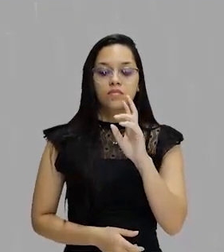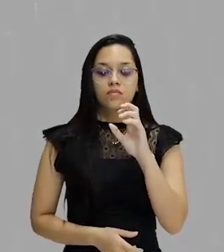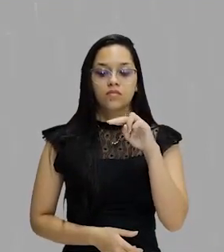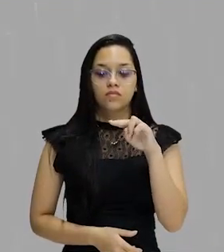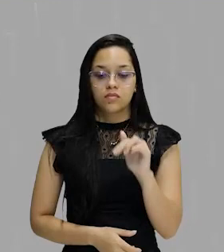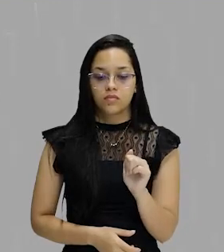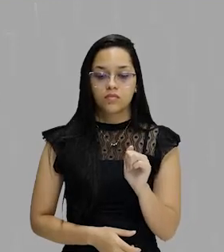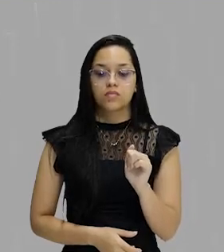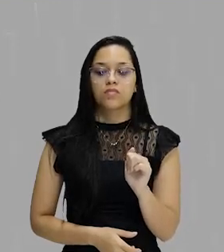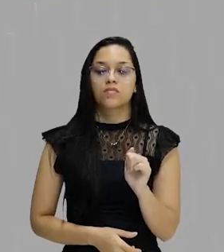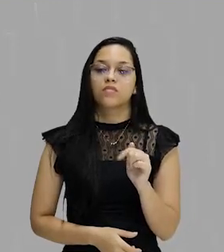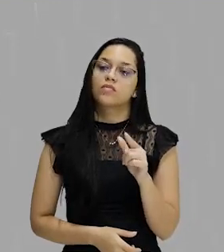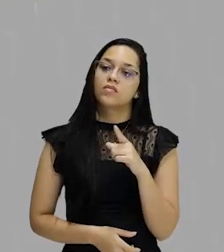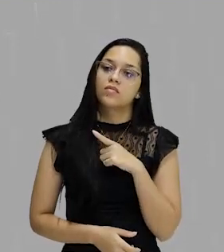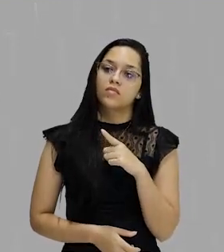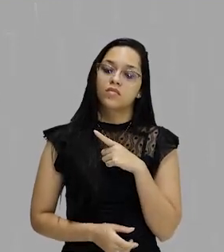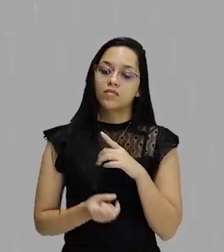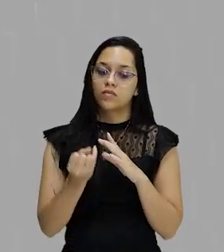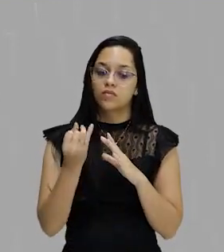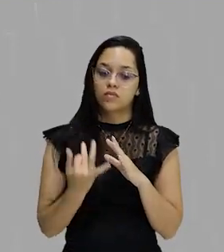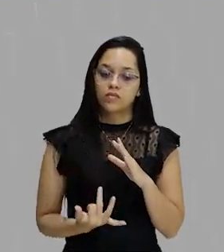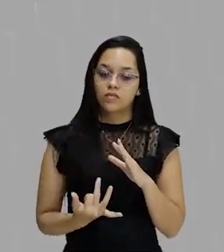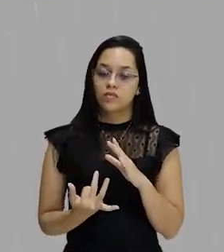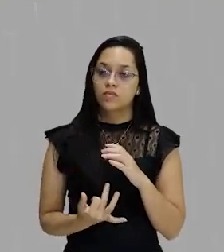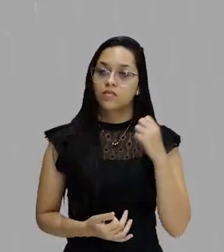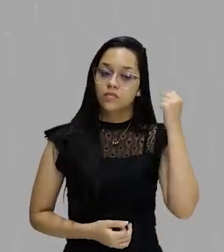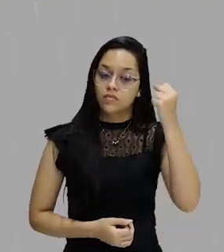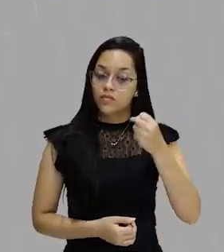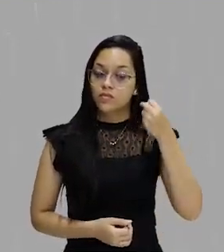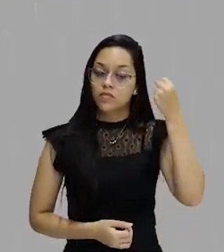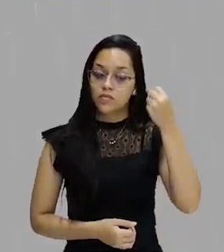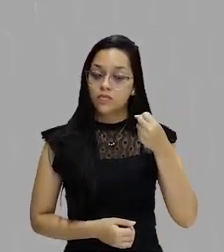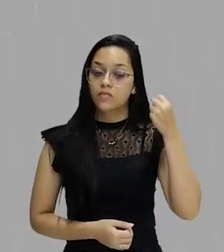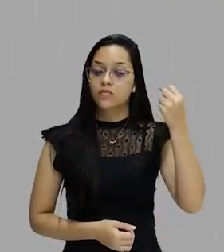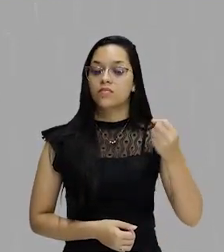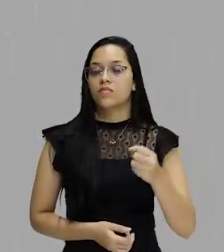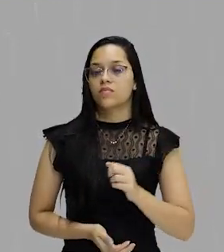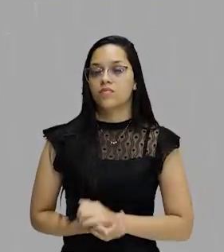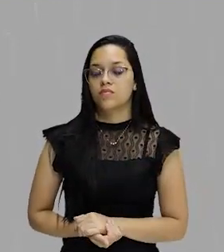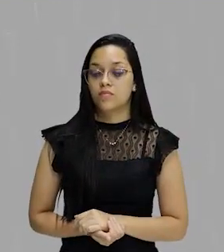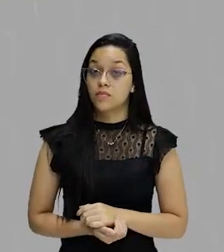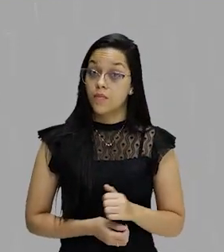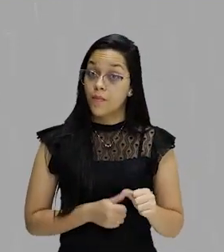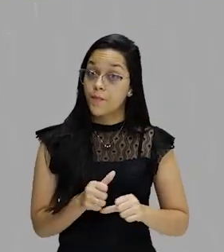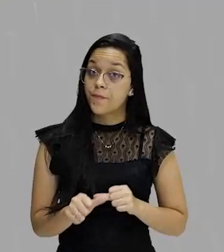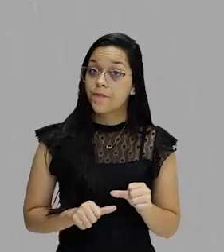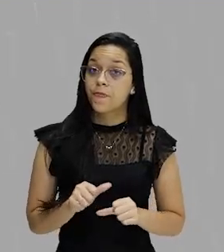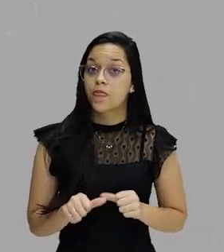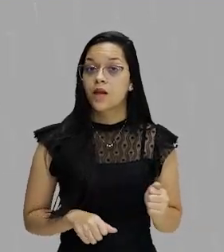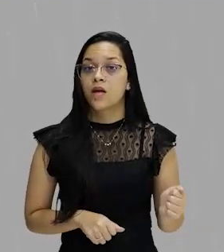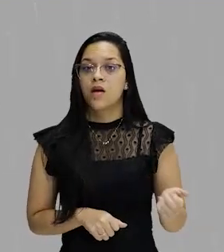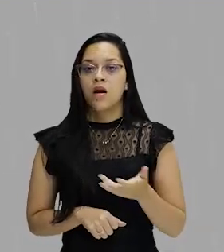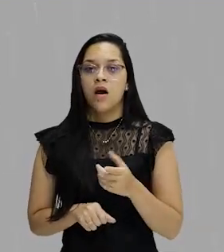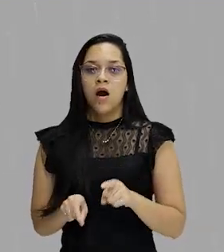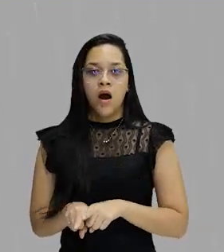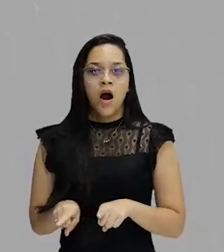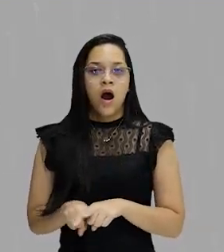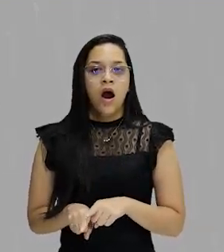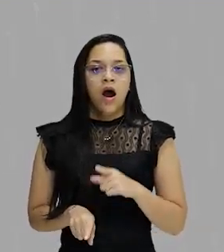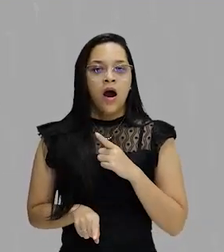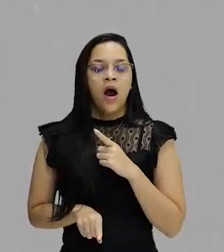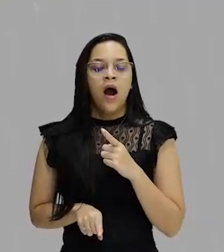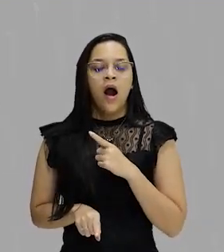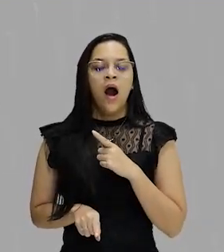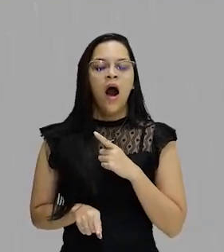O Teatro de Arena, que, na verdade, se caracterizou como sendo um teatro revolucionário. Tá? Um teatro